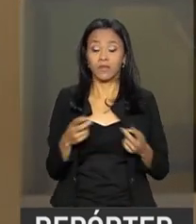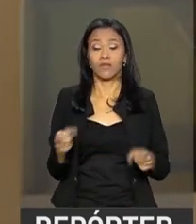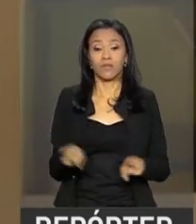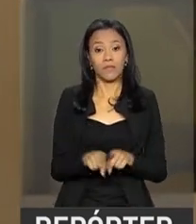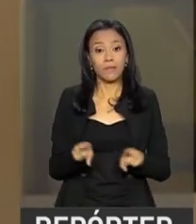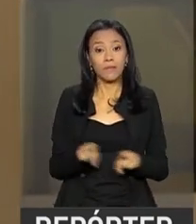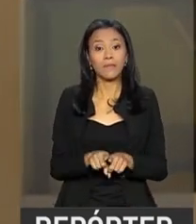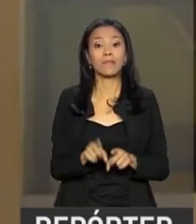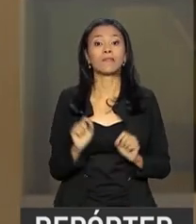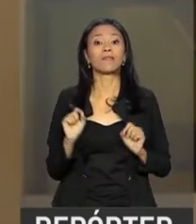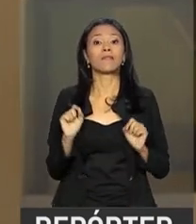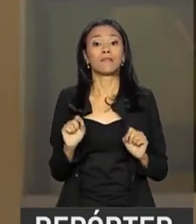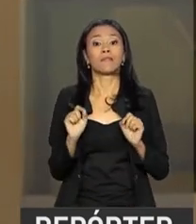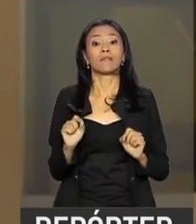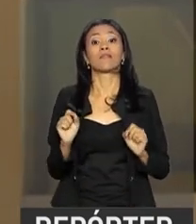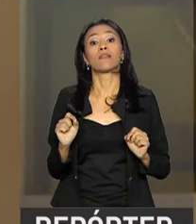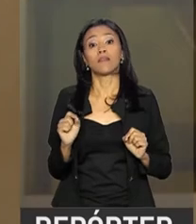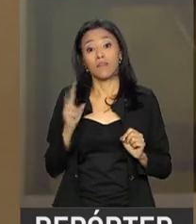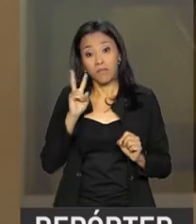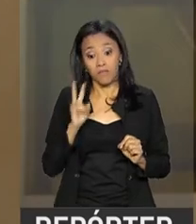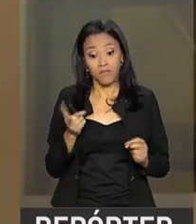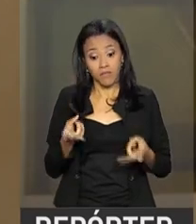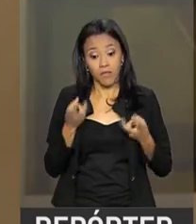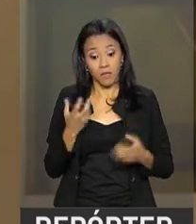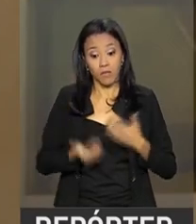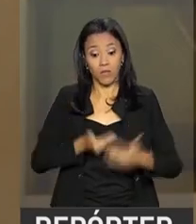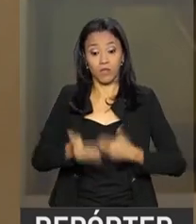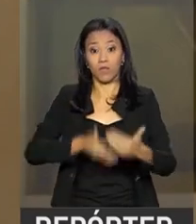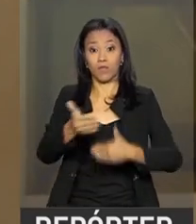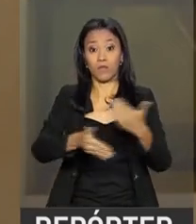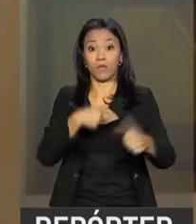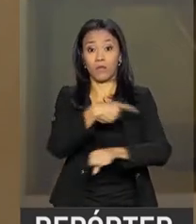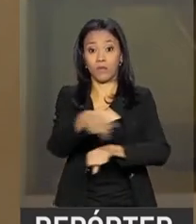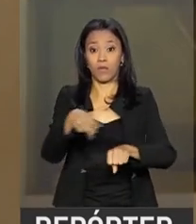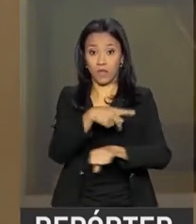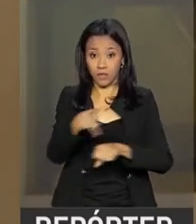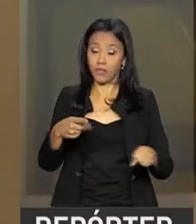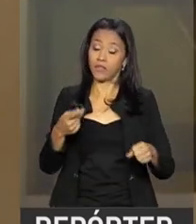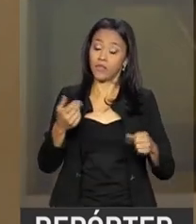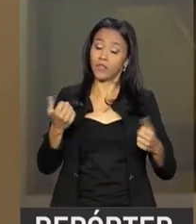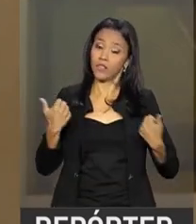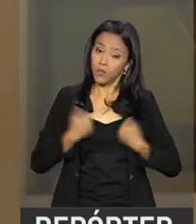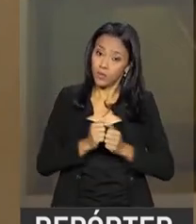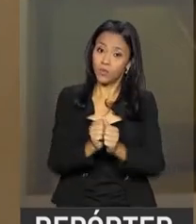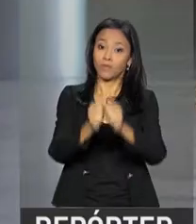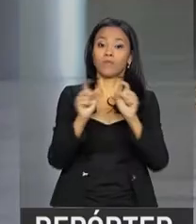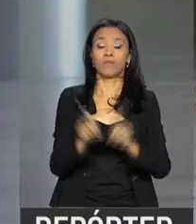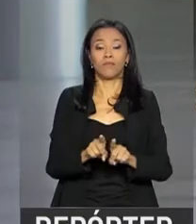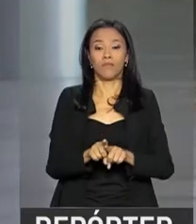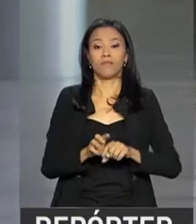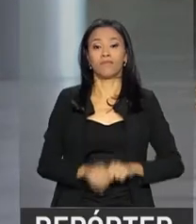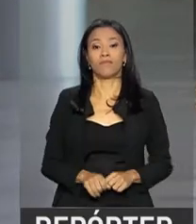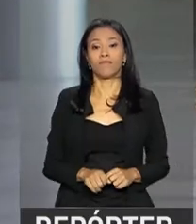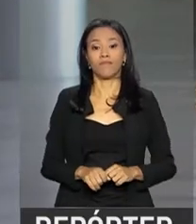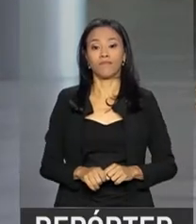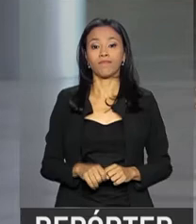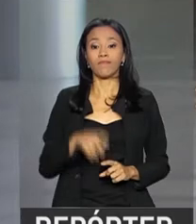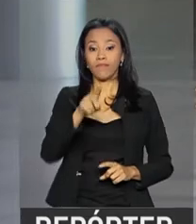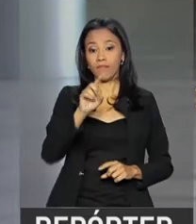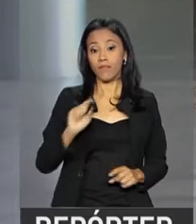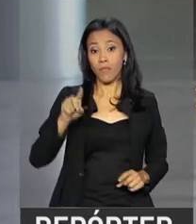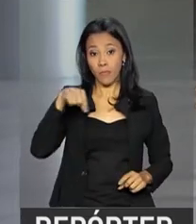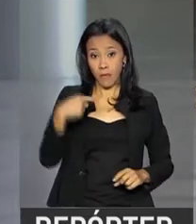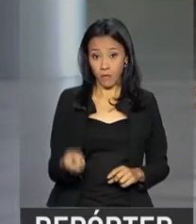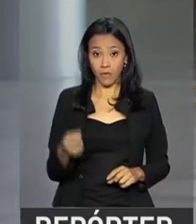acompanhar o desenvolvimento do país e desenvolver se com o nosso brasil logo após o anúncio